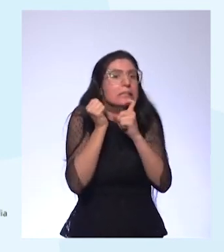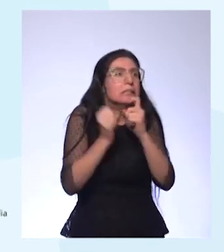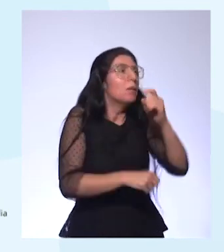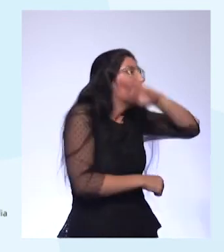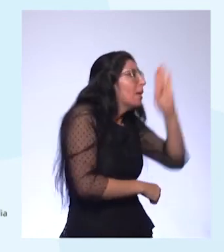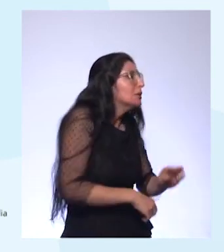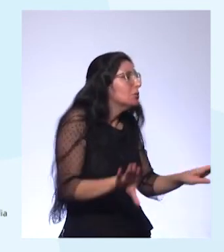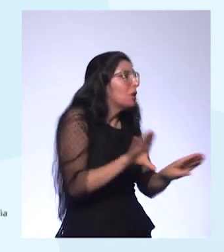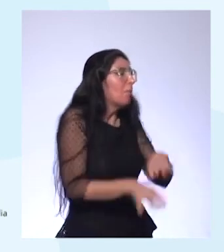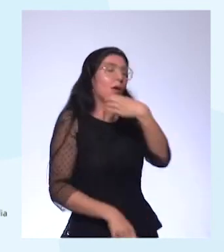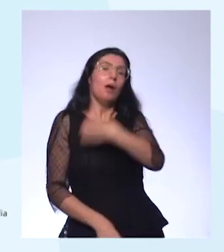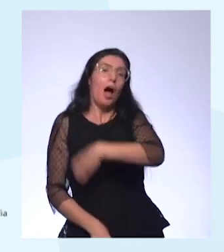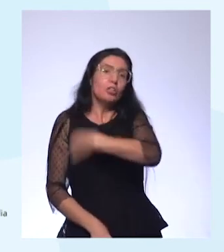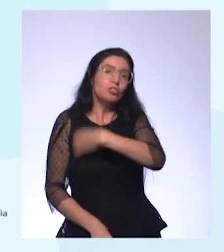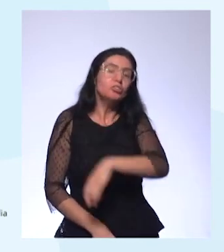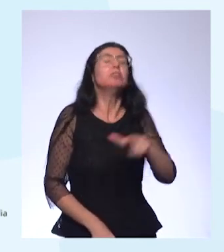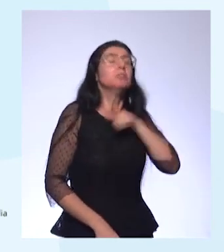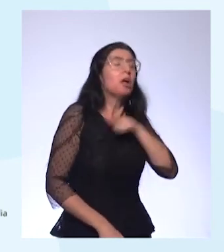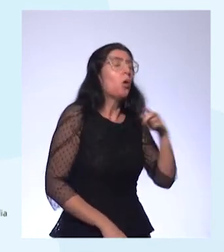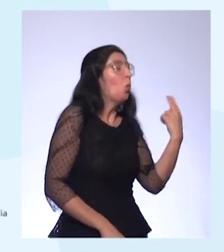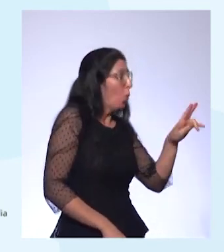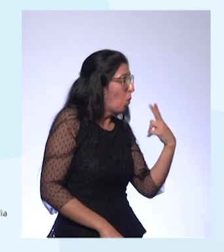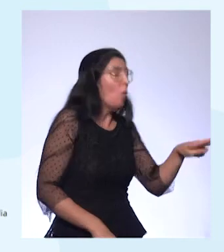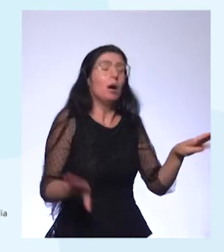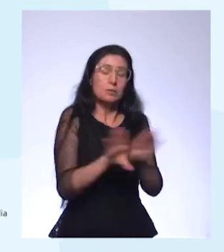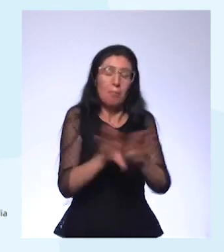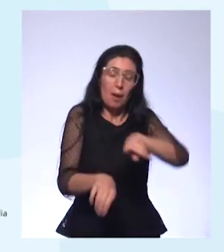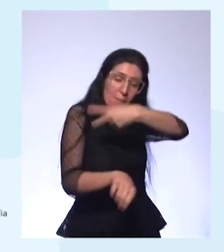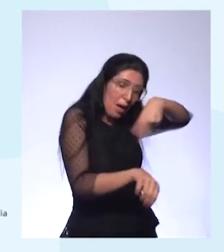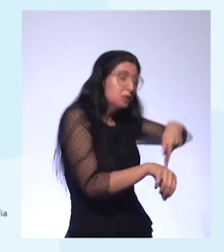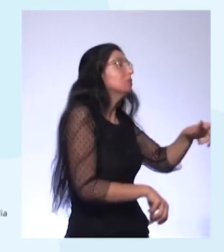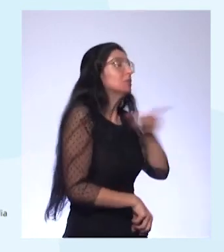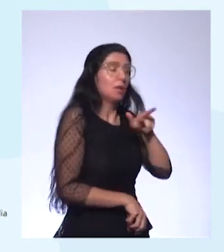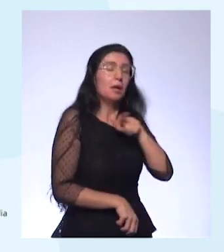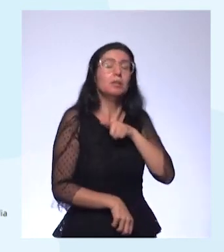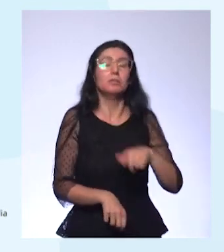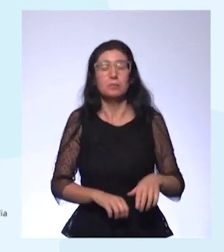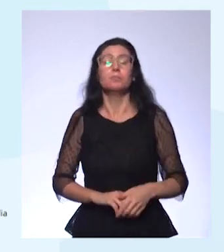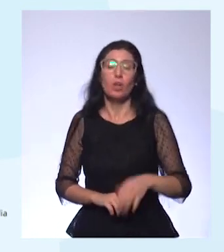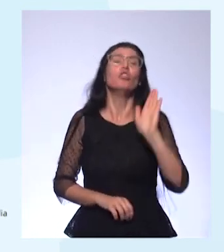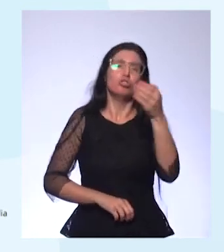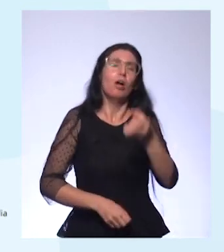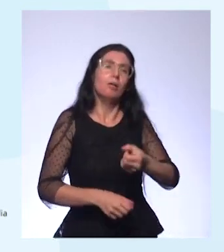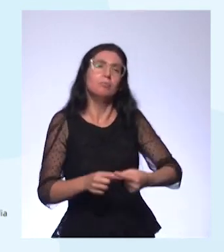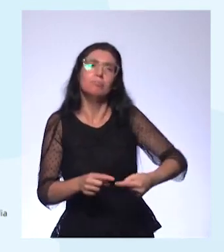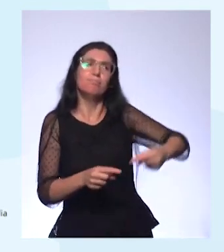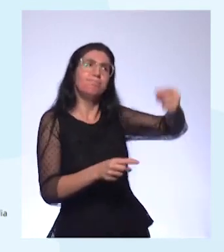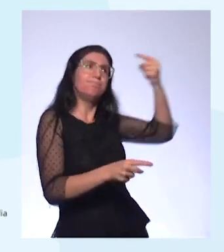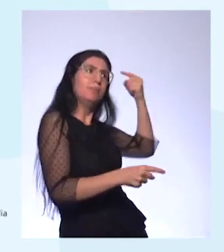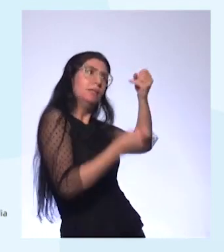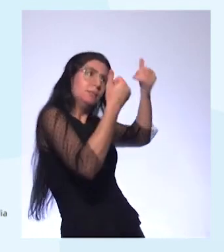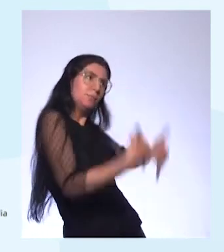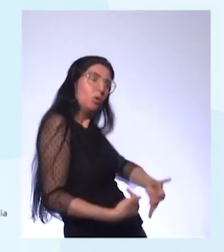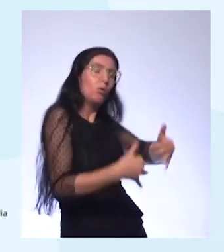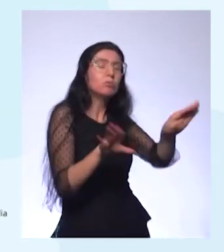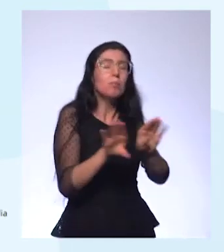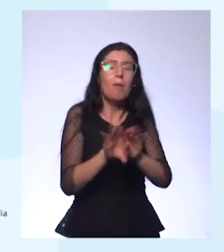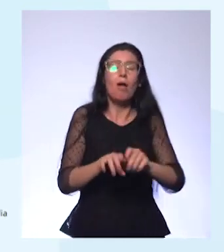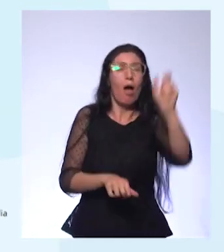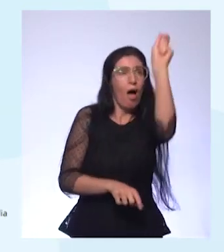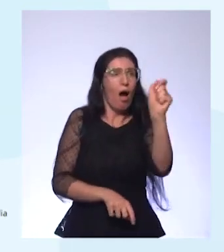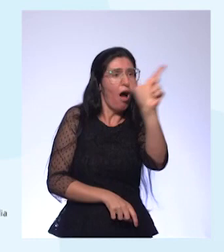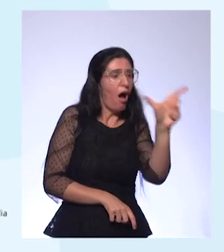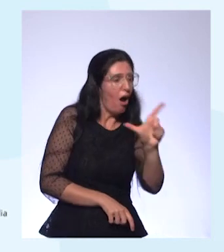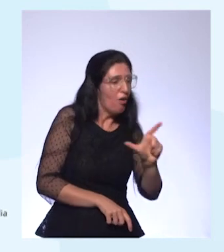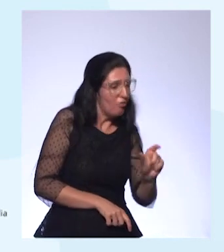na Argentina e no Uruguai também tem isso, né? São campos, né, como eu citei anteriormente para vocês. E na África também tem, principalmente